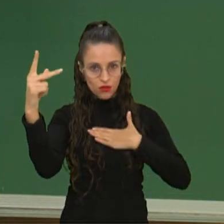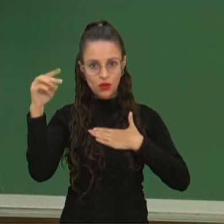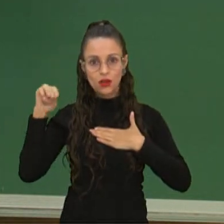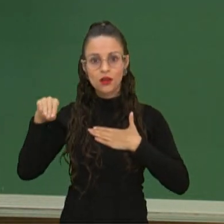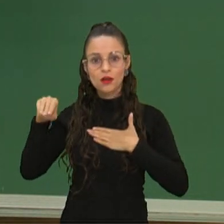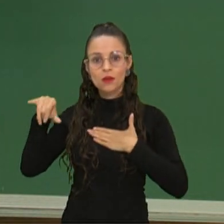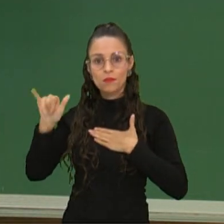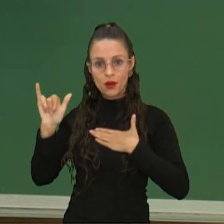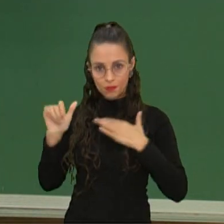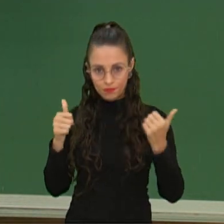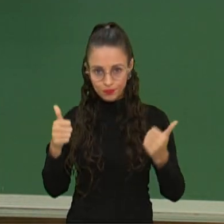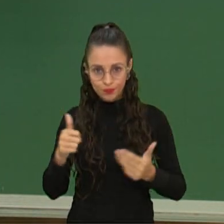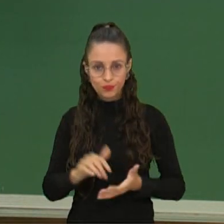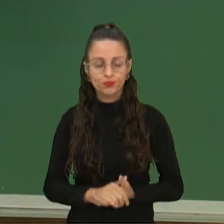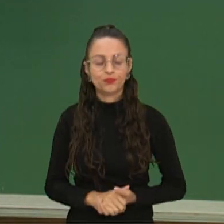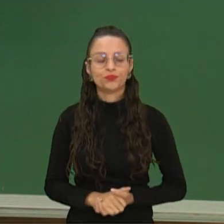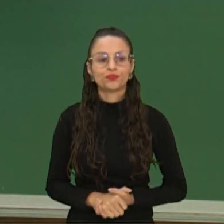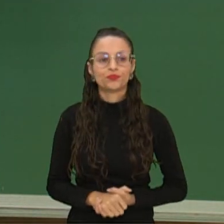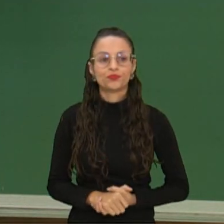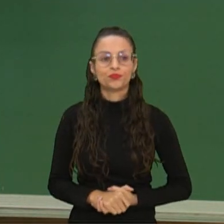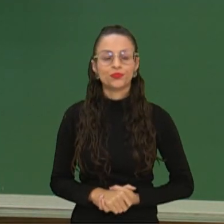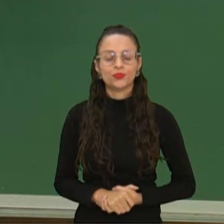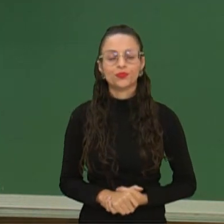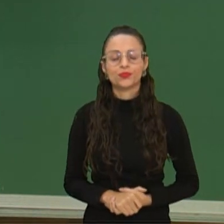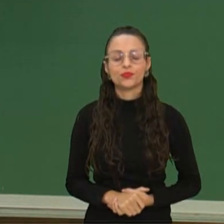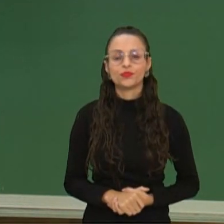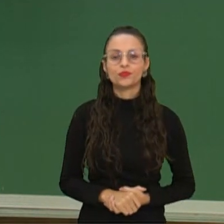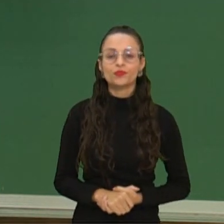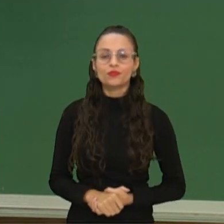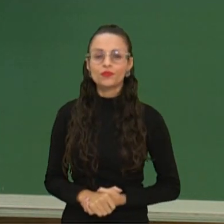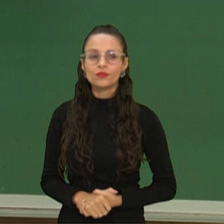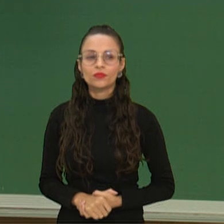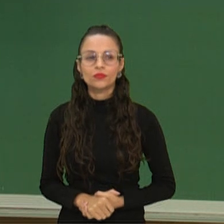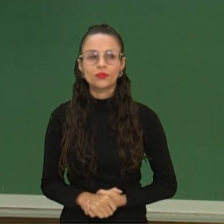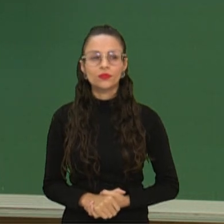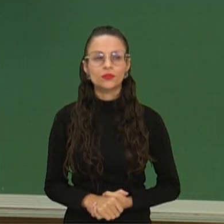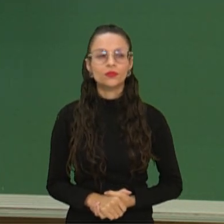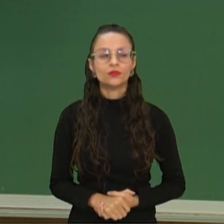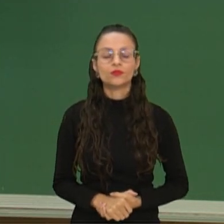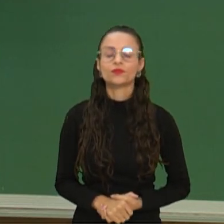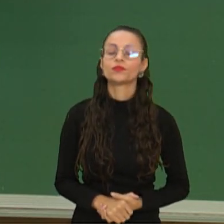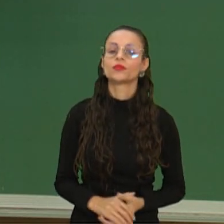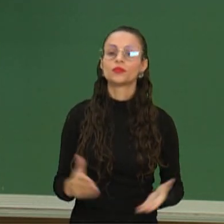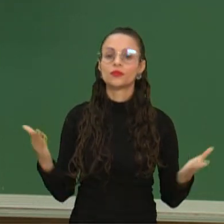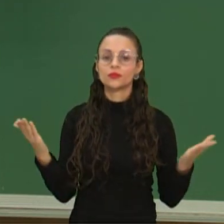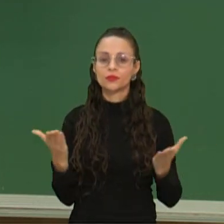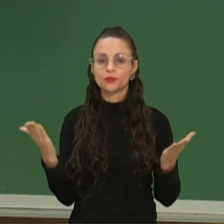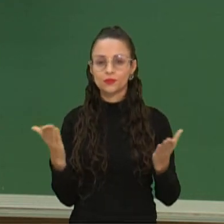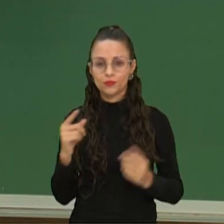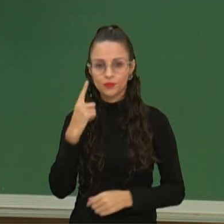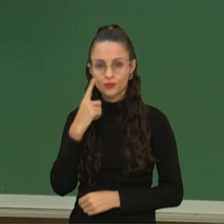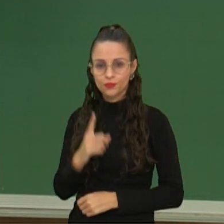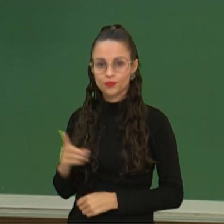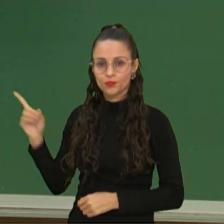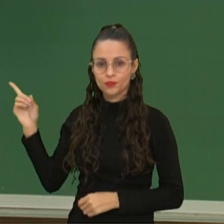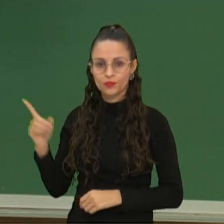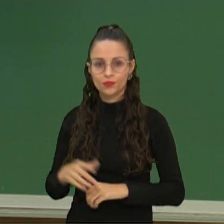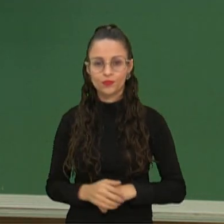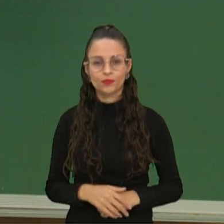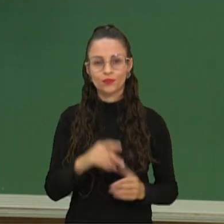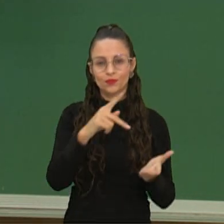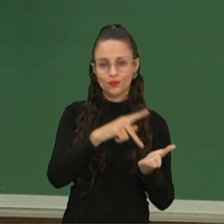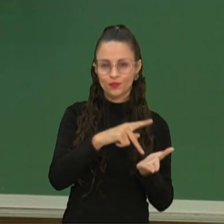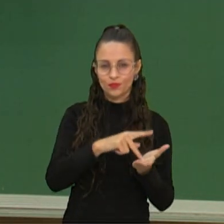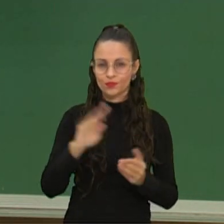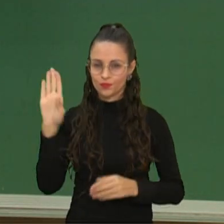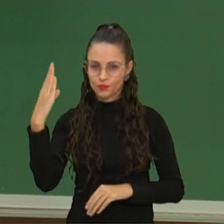meu. Ok? Alright. Before reading, nós temos aqui um true or false, um verdadeiro ou falso,